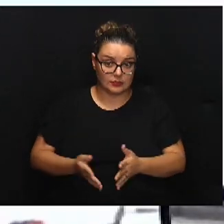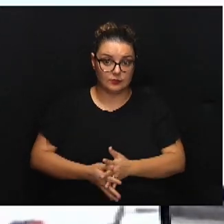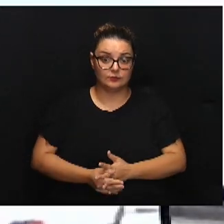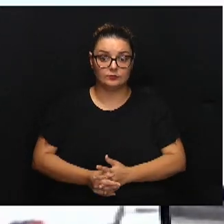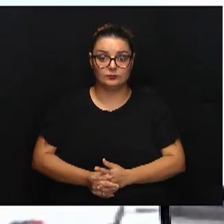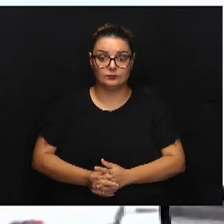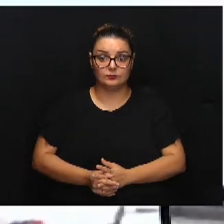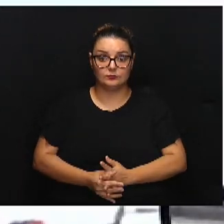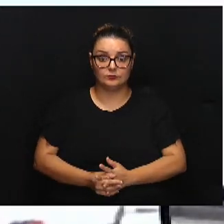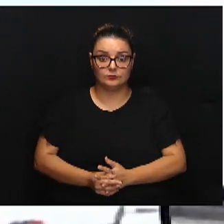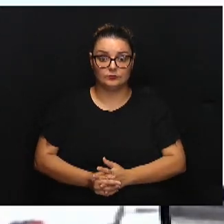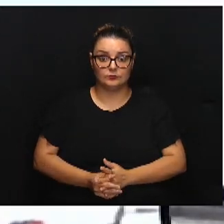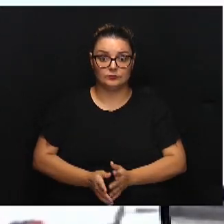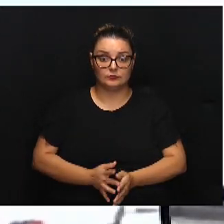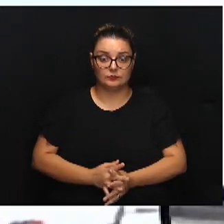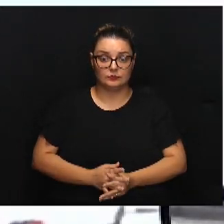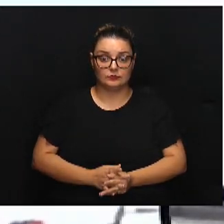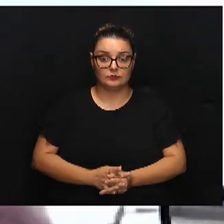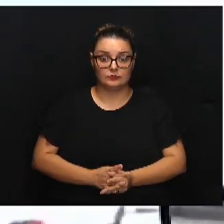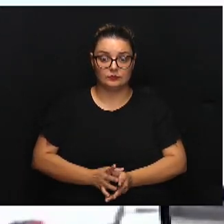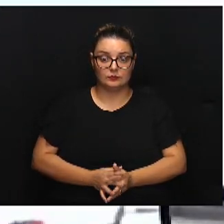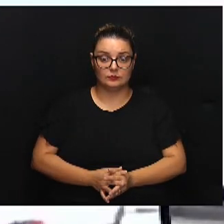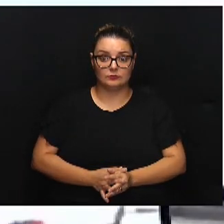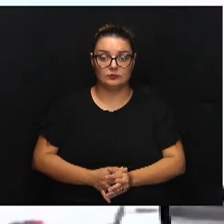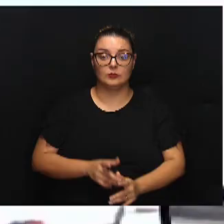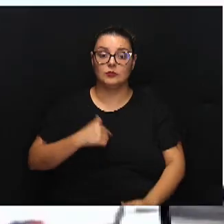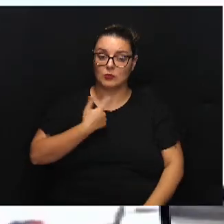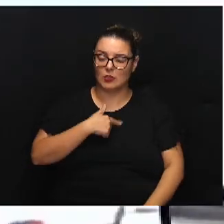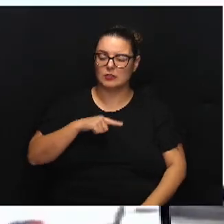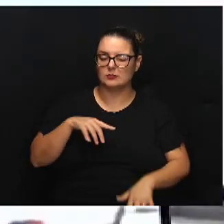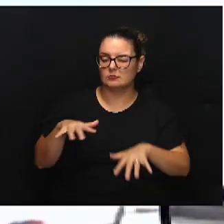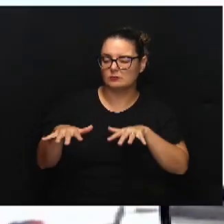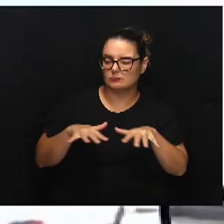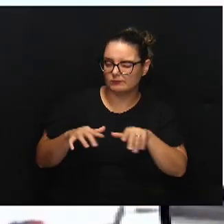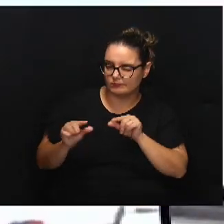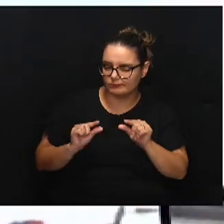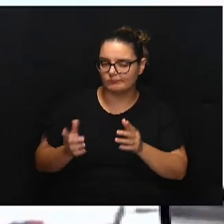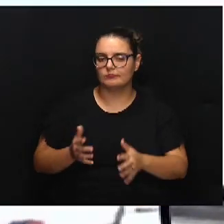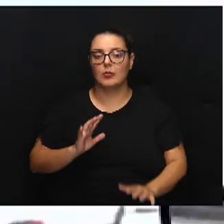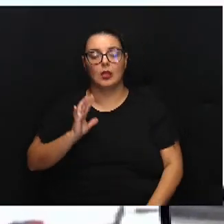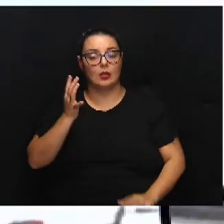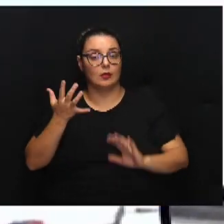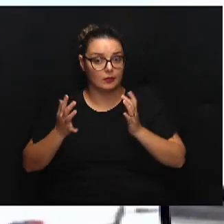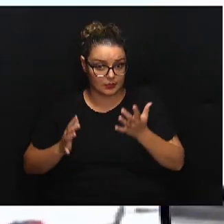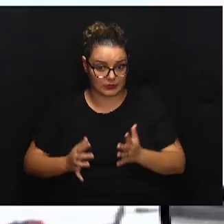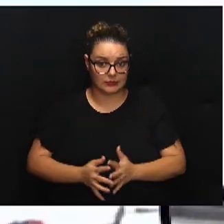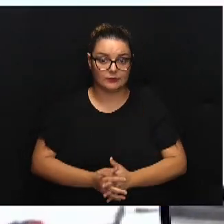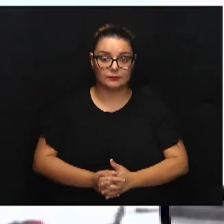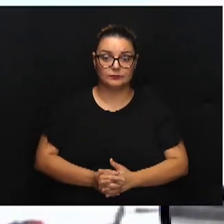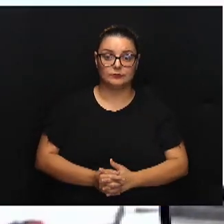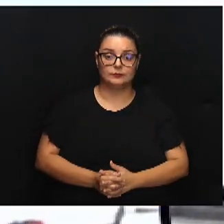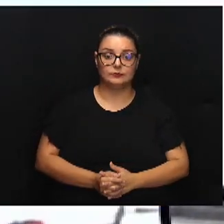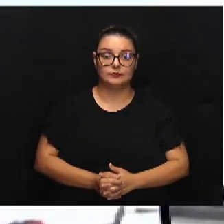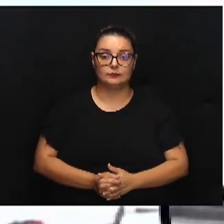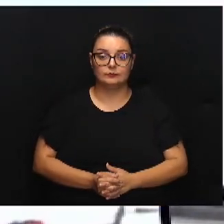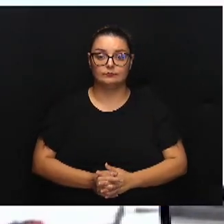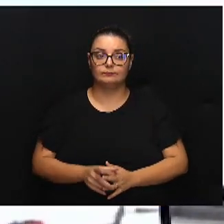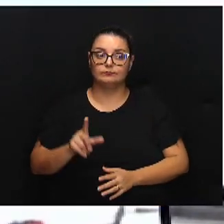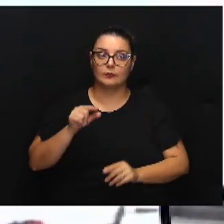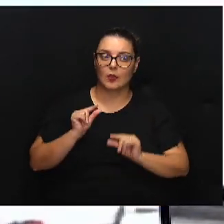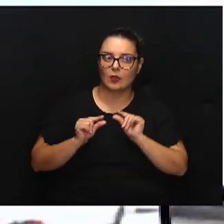E nós temos um movimento aí, um pequeno movimento acontecendo, que é um